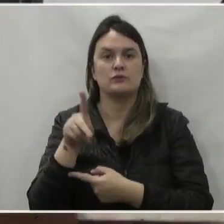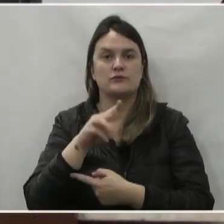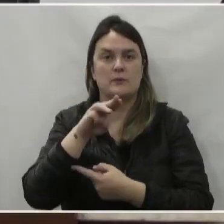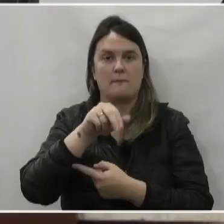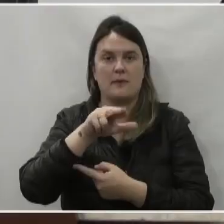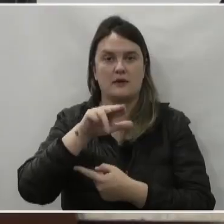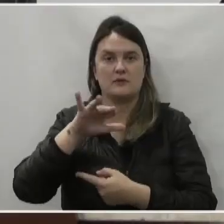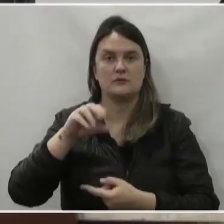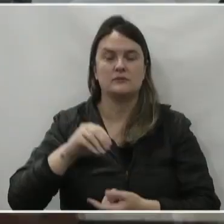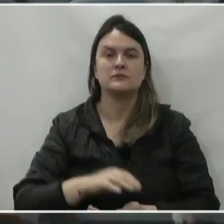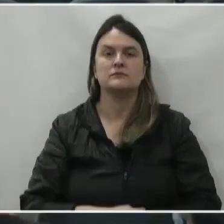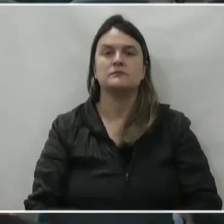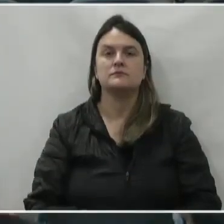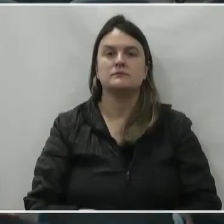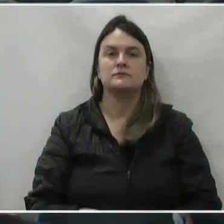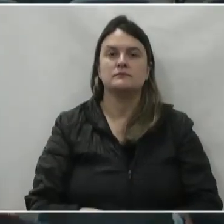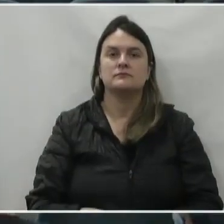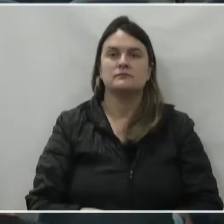Márcio Utzig.